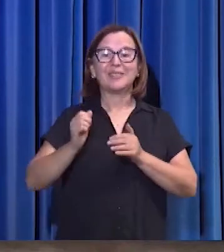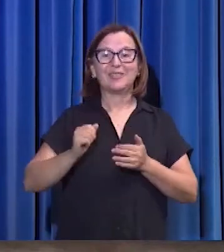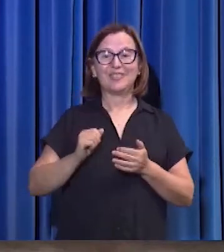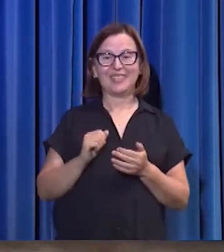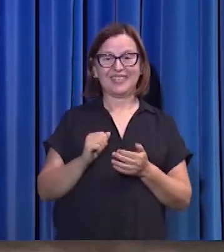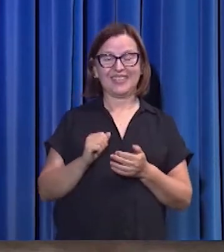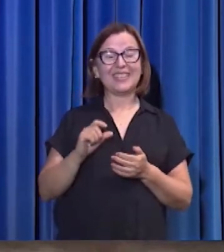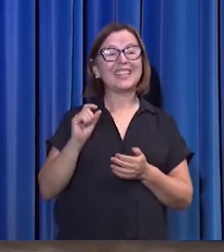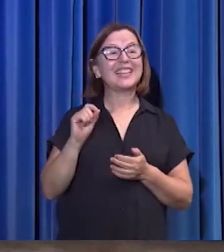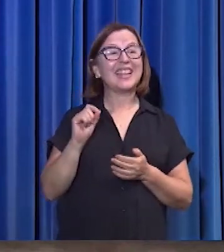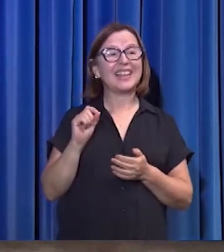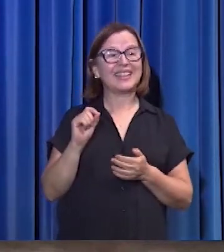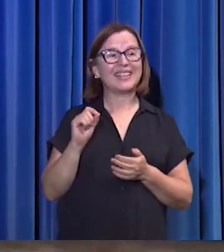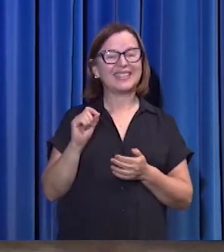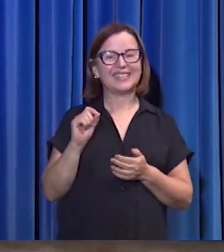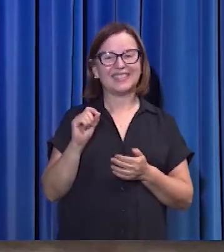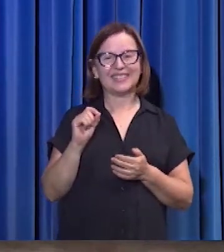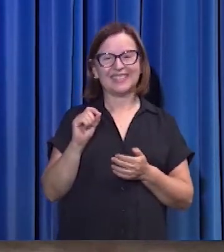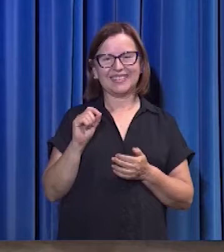Quem foi que deu o nome?